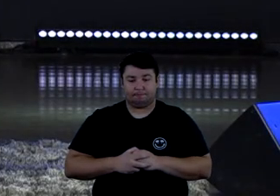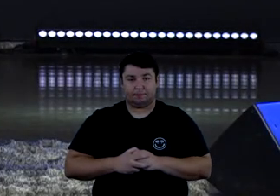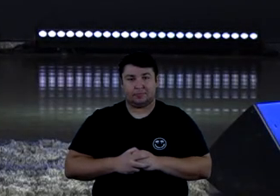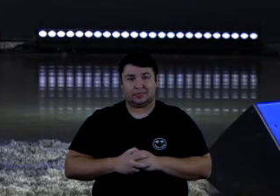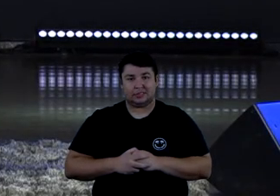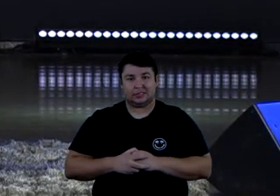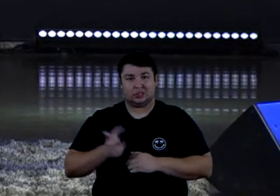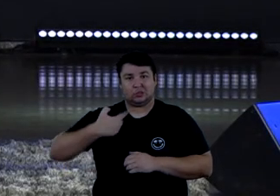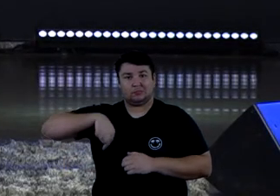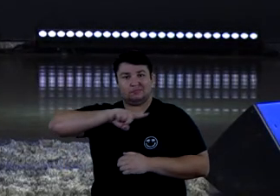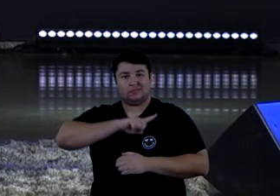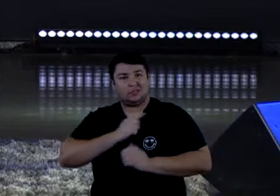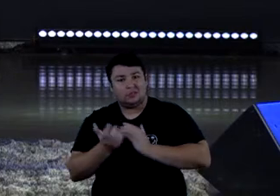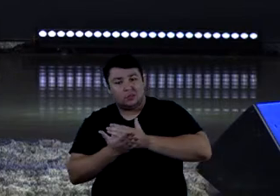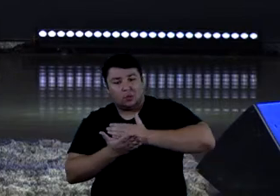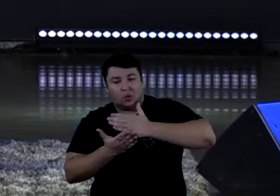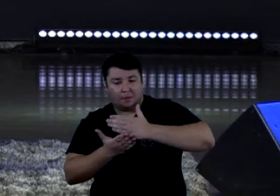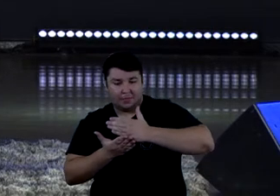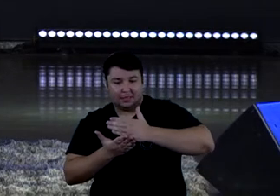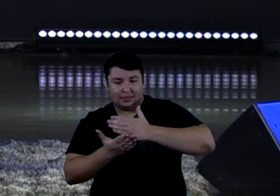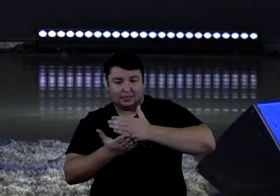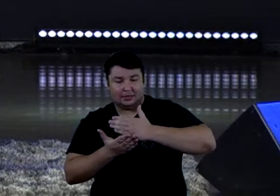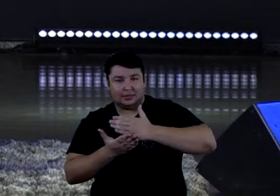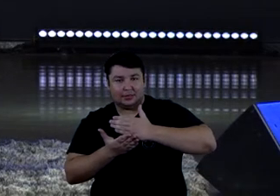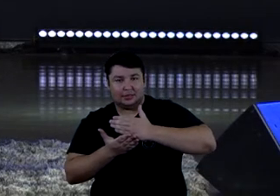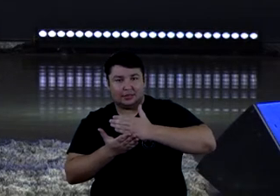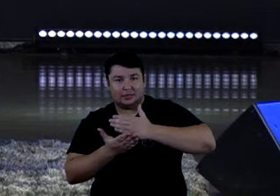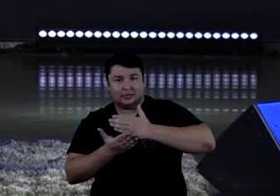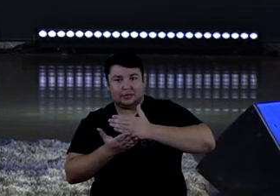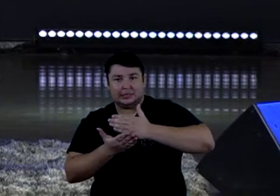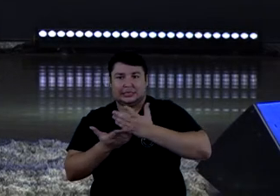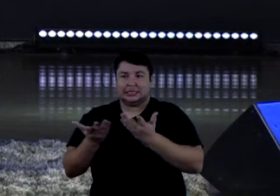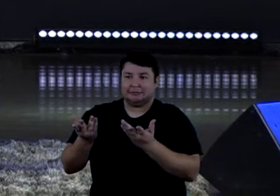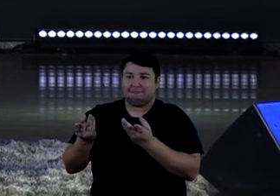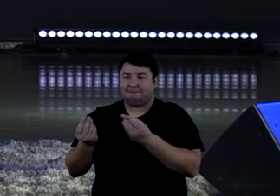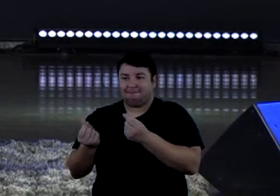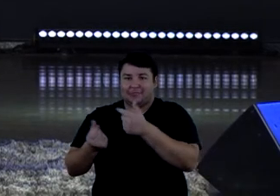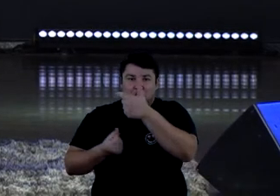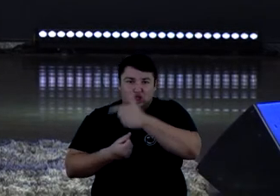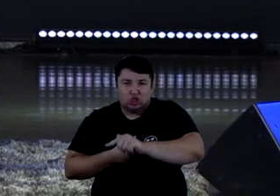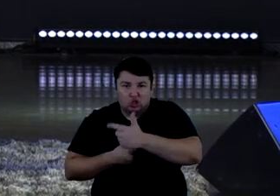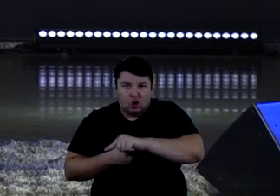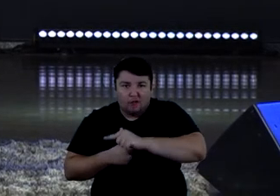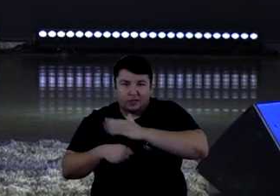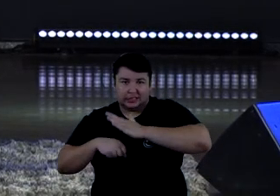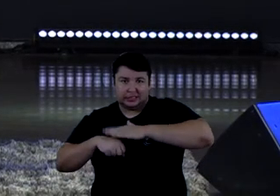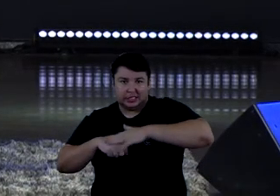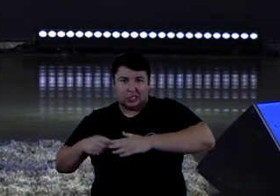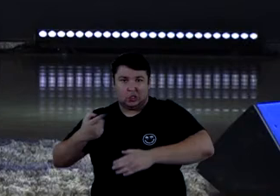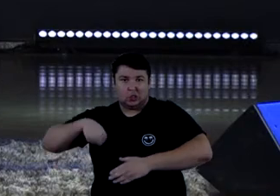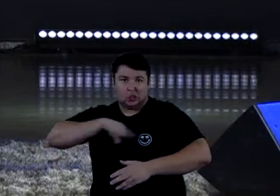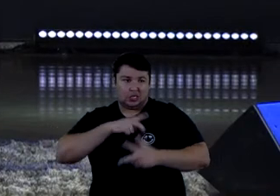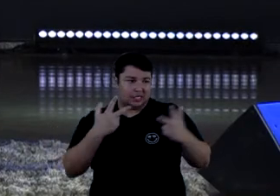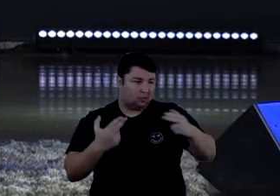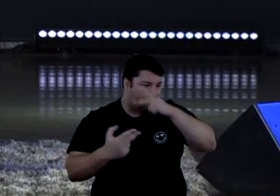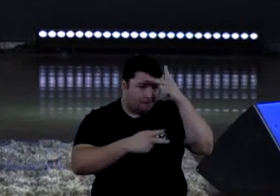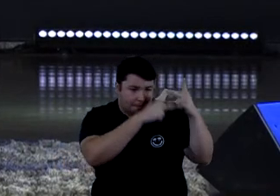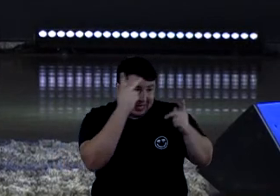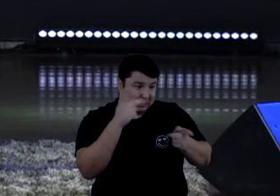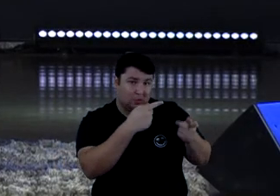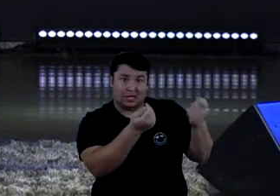Será que estamos começando a nos recomendar outra vez? Somos como aqueles que